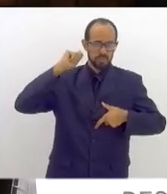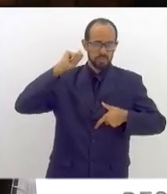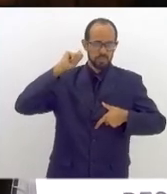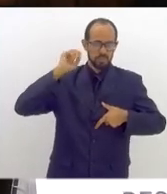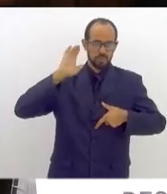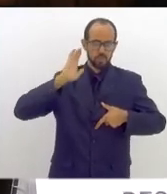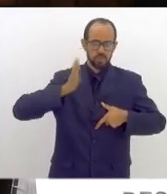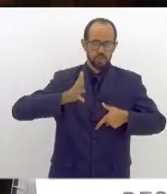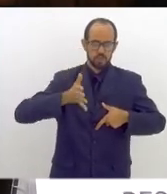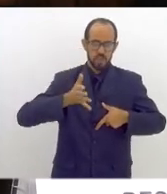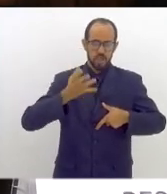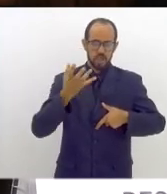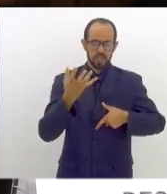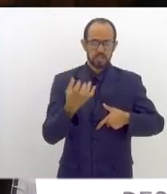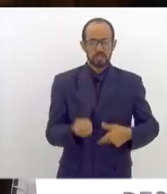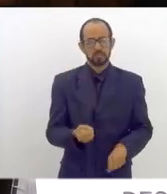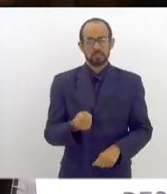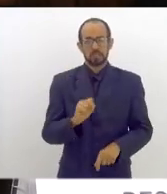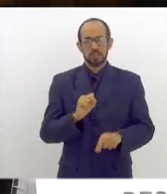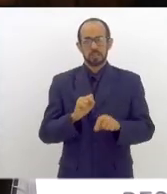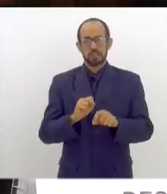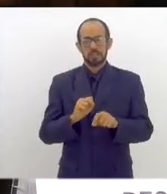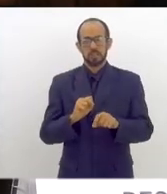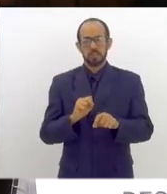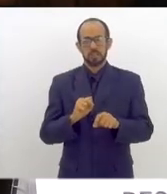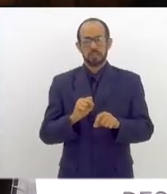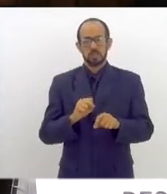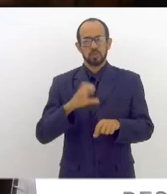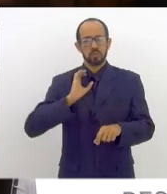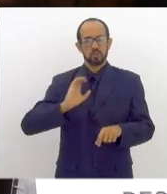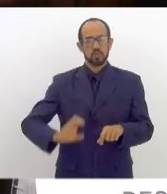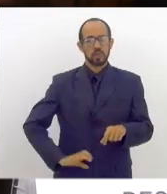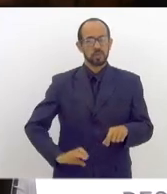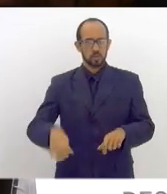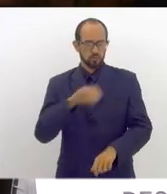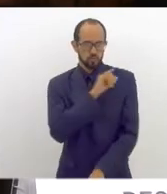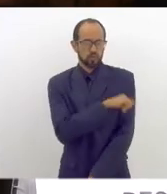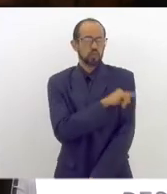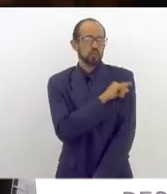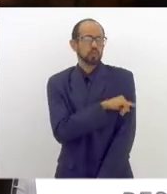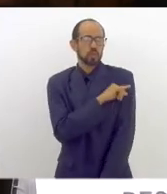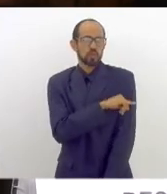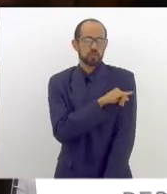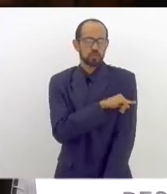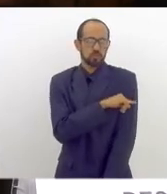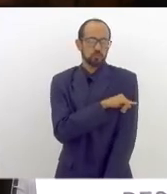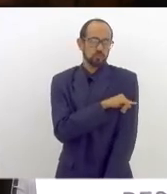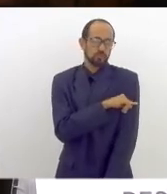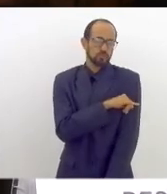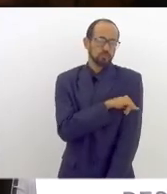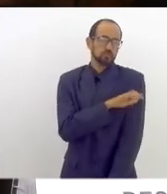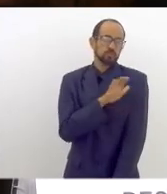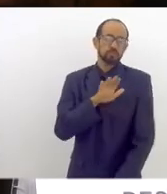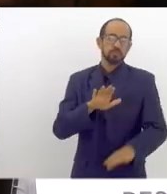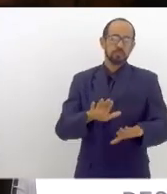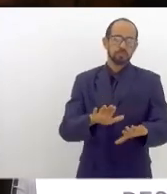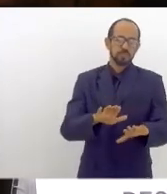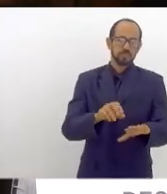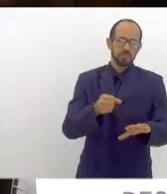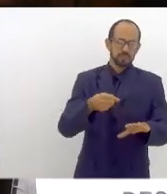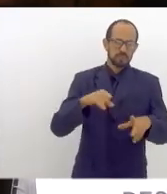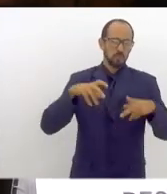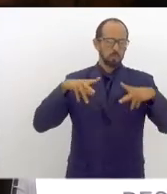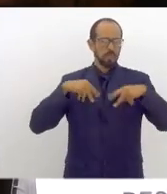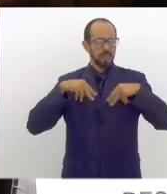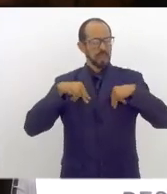já recebi o cidadão do Rio de Janeiro mas eu mereço